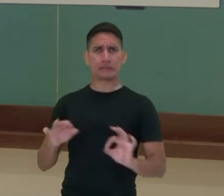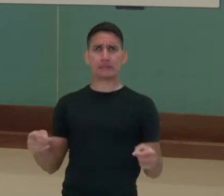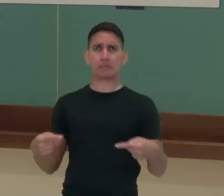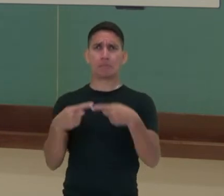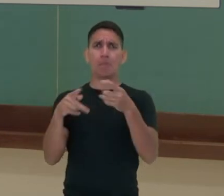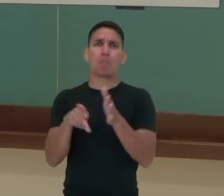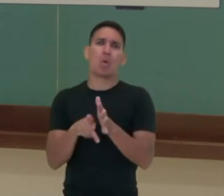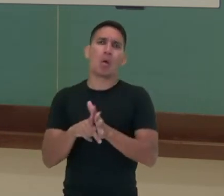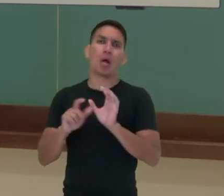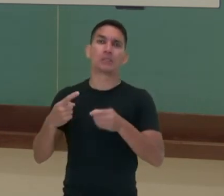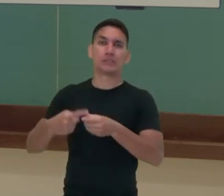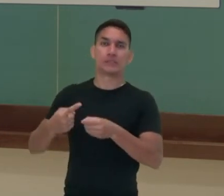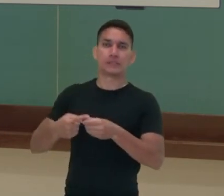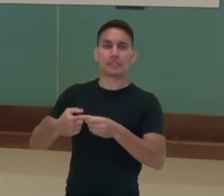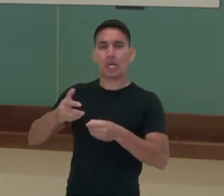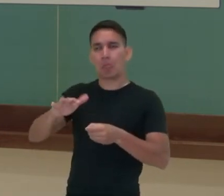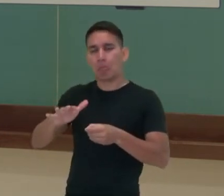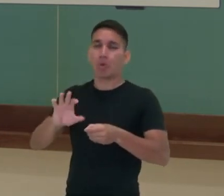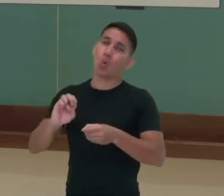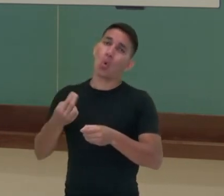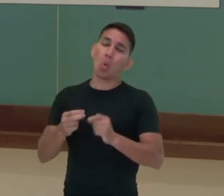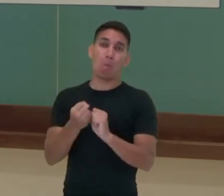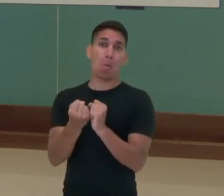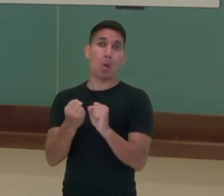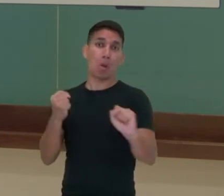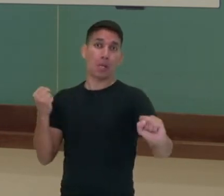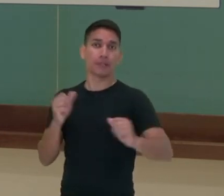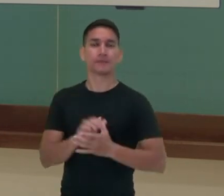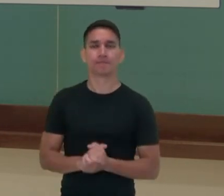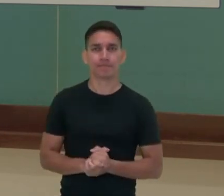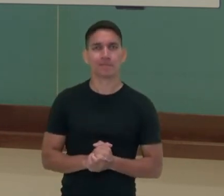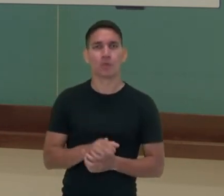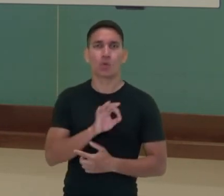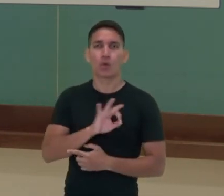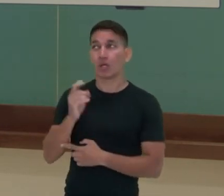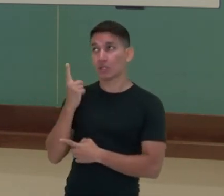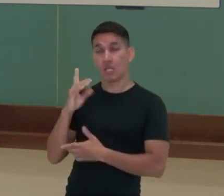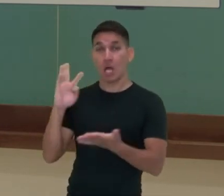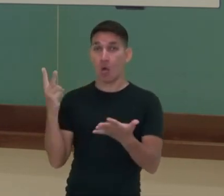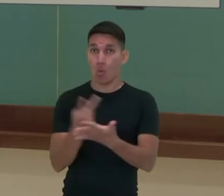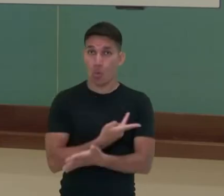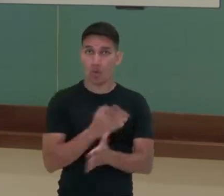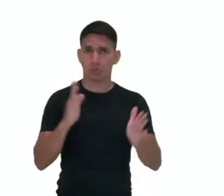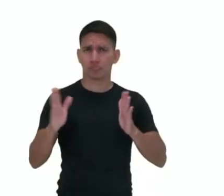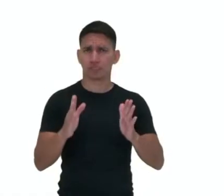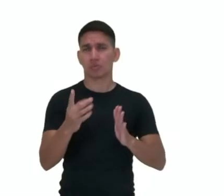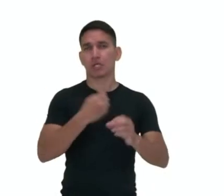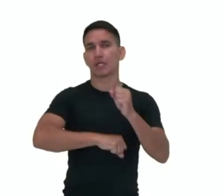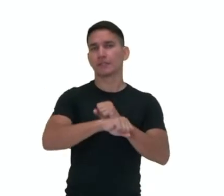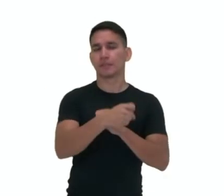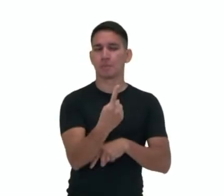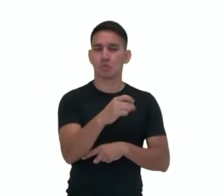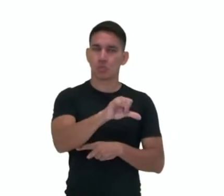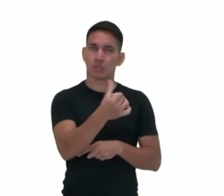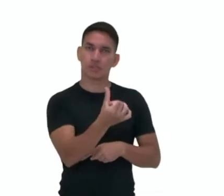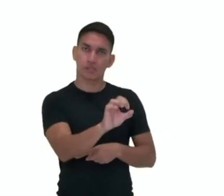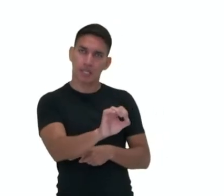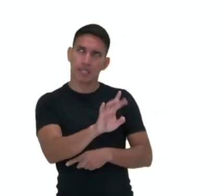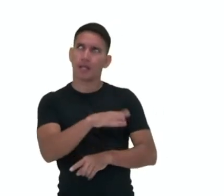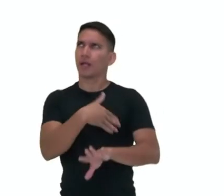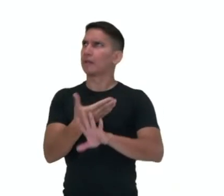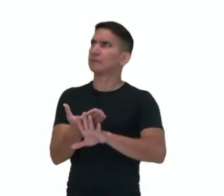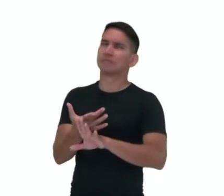porte médio ou porte grande, tá bom? Muito bem, isso aí aconteceu a partir das décadas de 60, até chegando aí aos anos